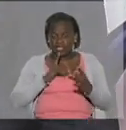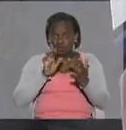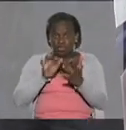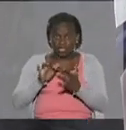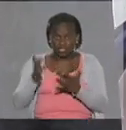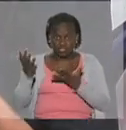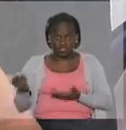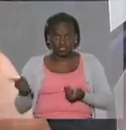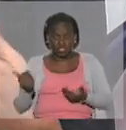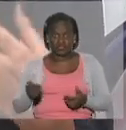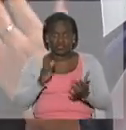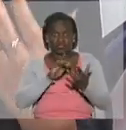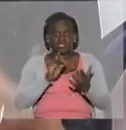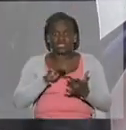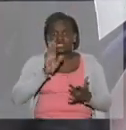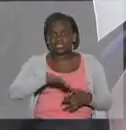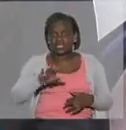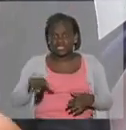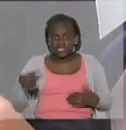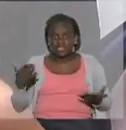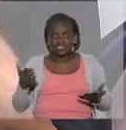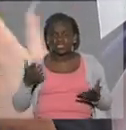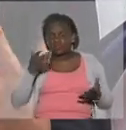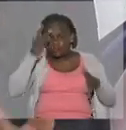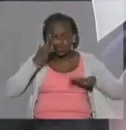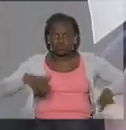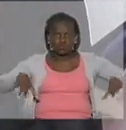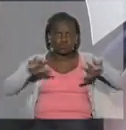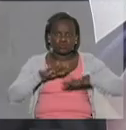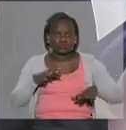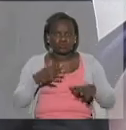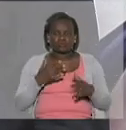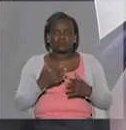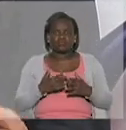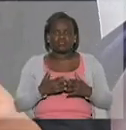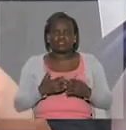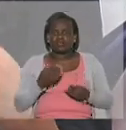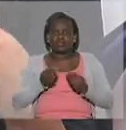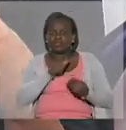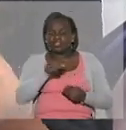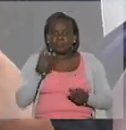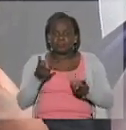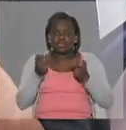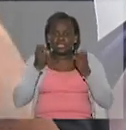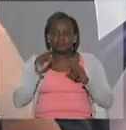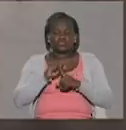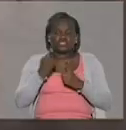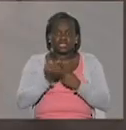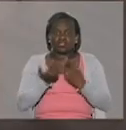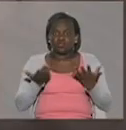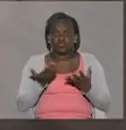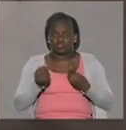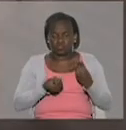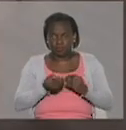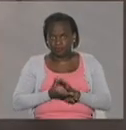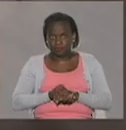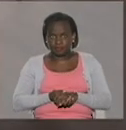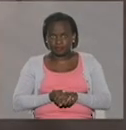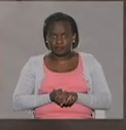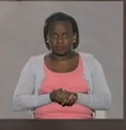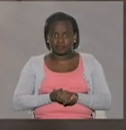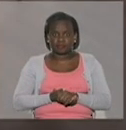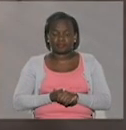têm contato com adolescentes, contato com crianças, contato com o público de forma geral, como é que vocês percebem a nossa sociedade